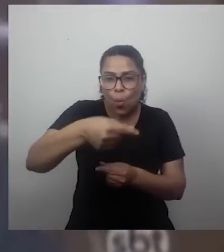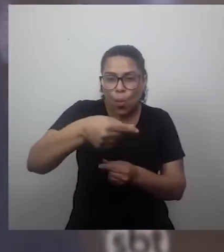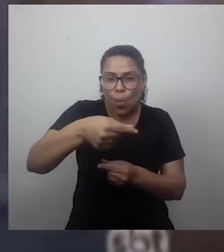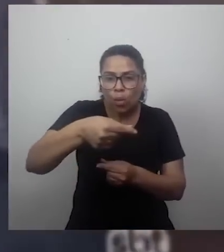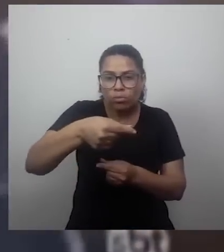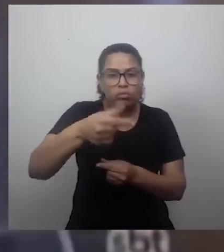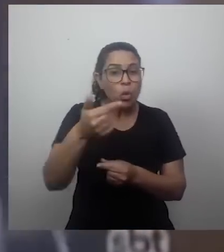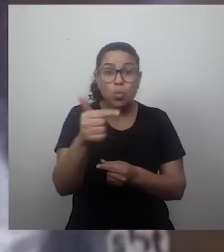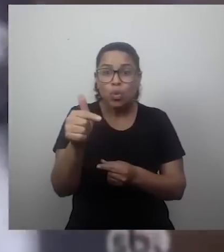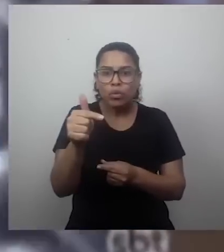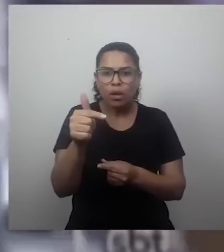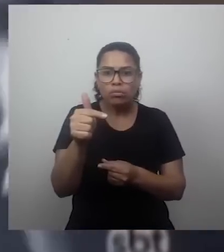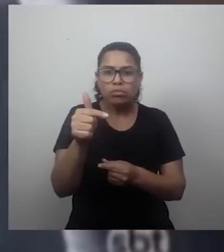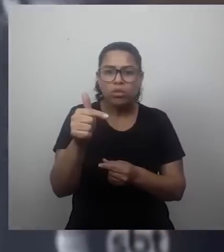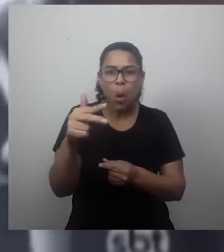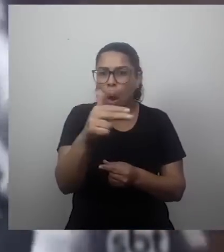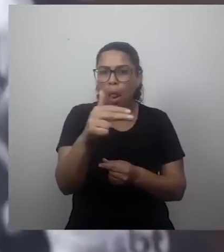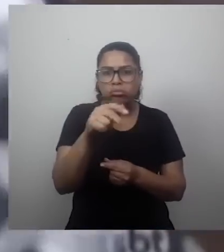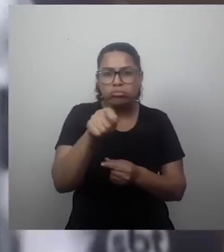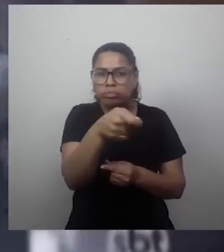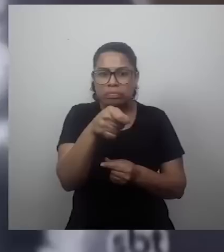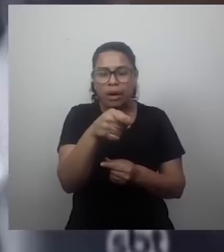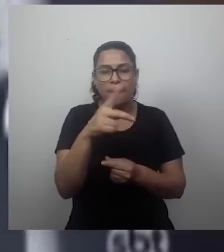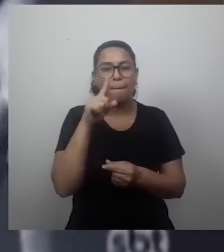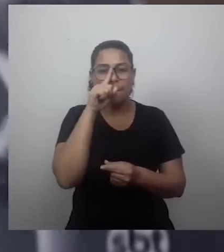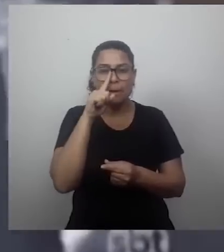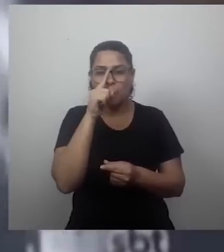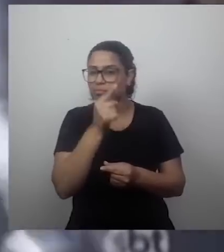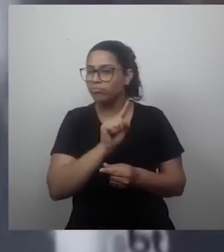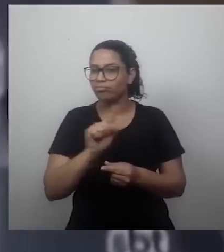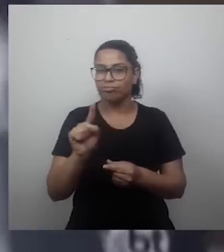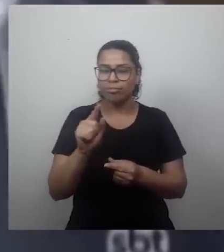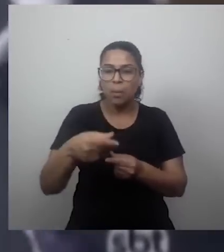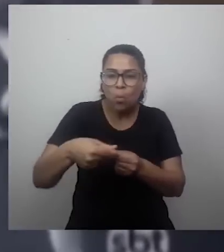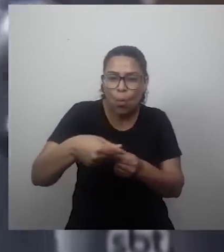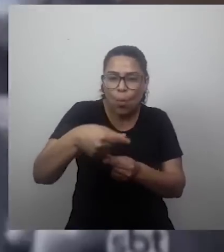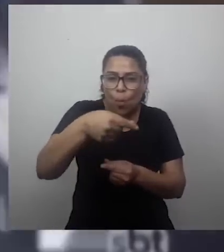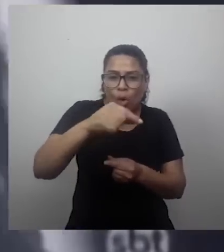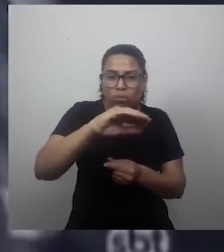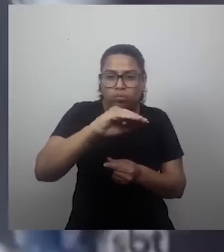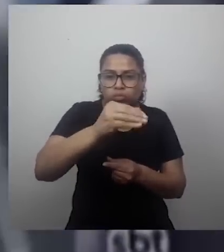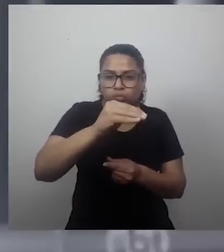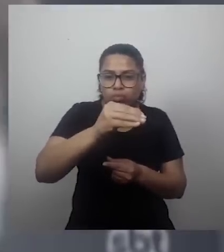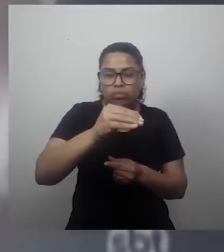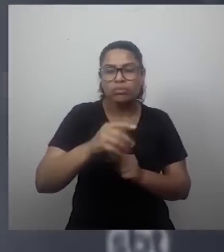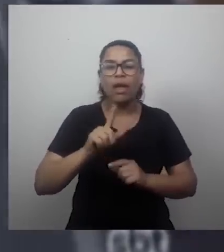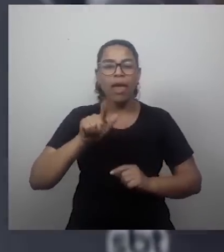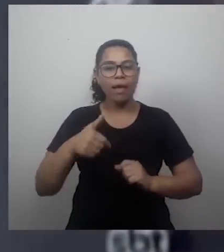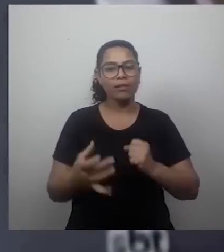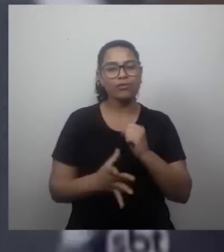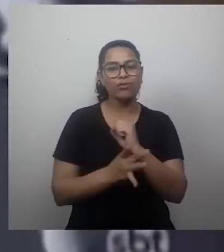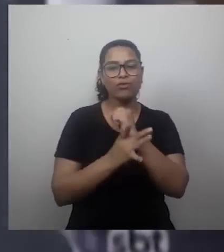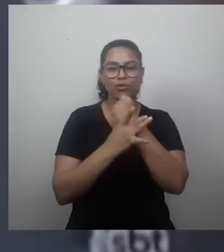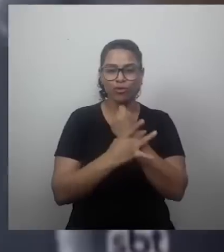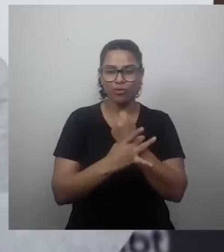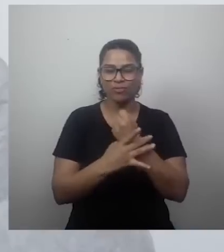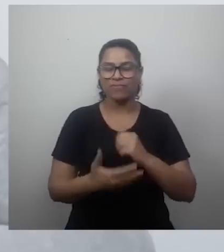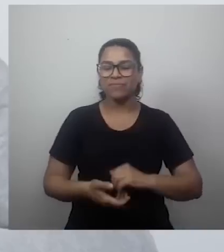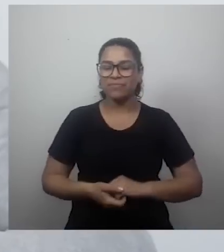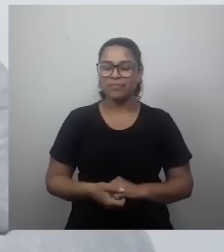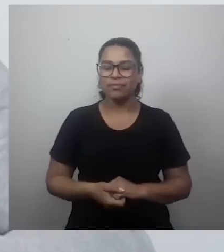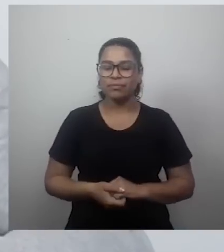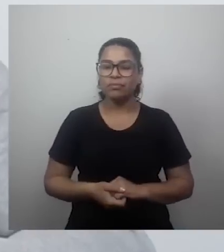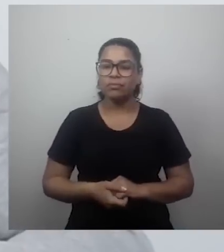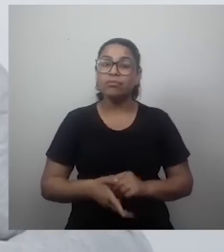Elas não furam e elas não cortam, elas não têm corte. Então, assim, a esgrima, apesar de usar uma espada, é um dos esportes mais seguros que tem.